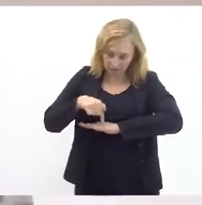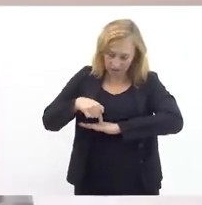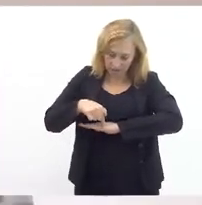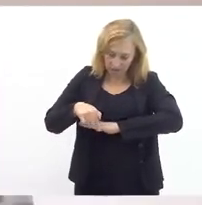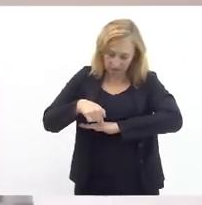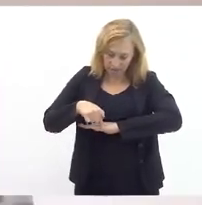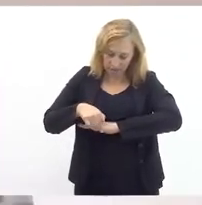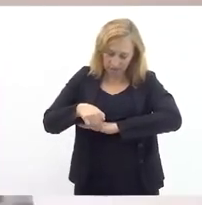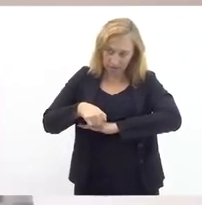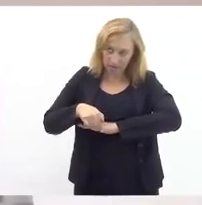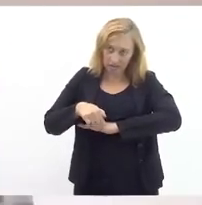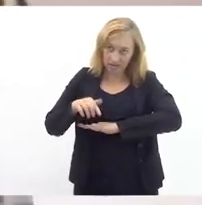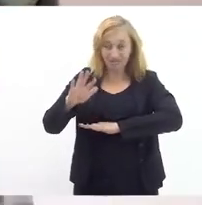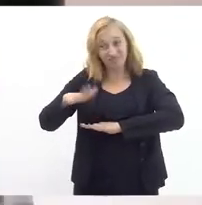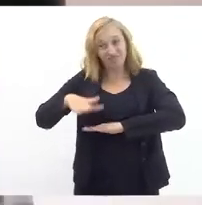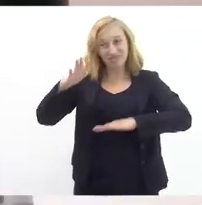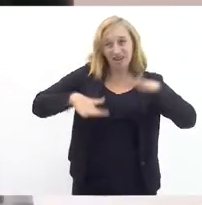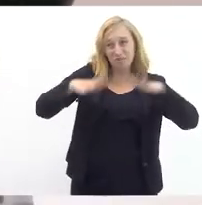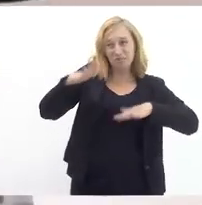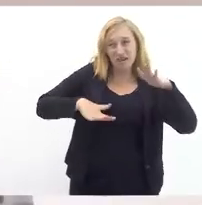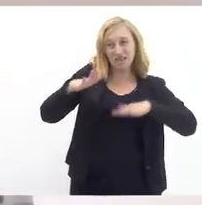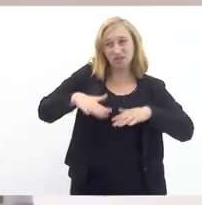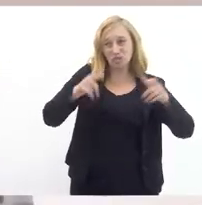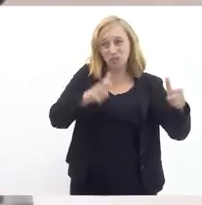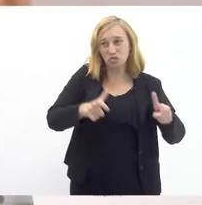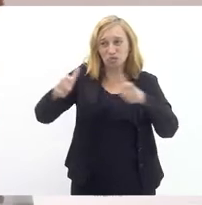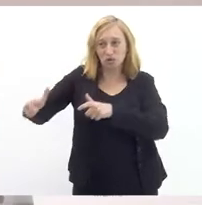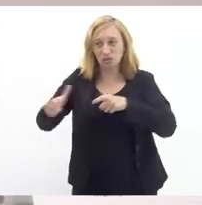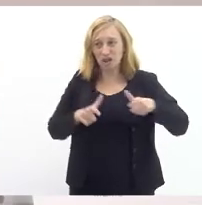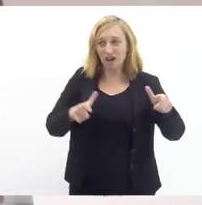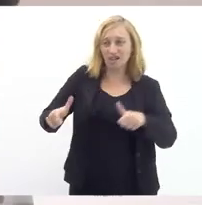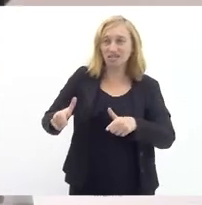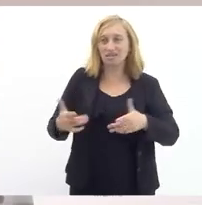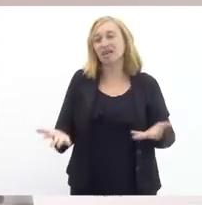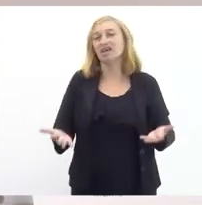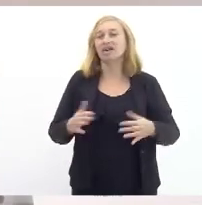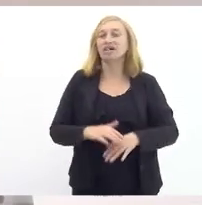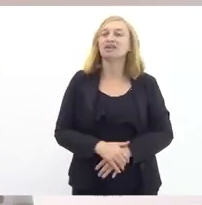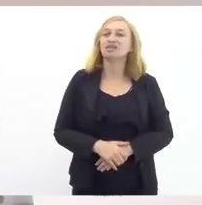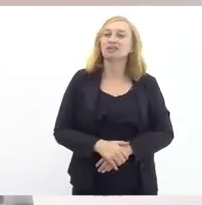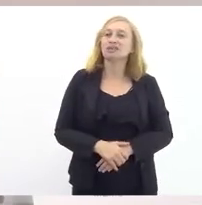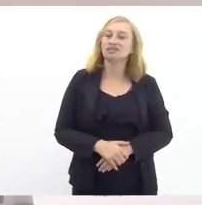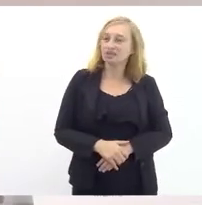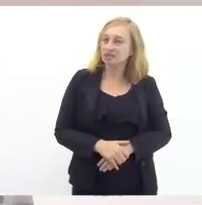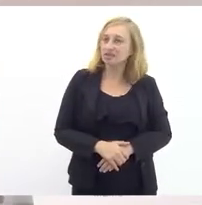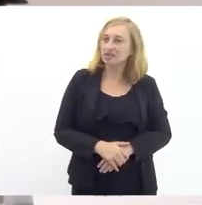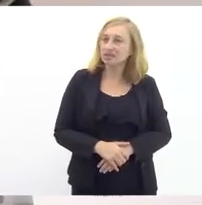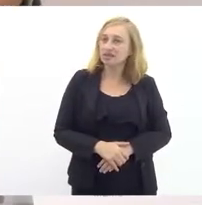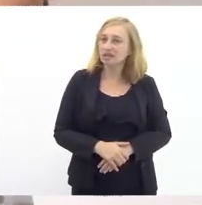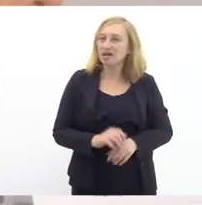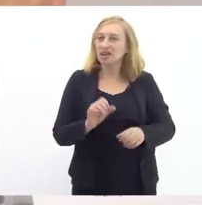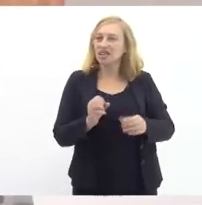elas são variáveis. Estações feitas em períodos distintos, composições